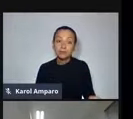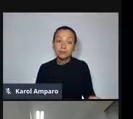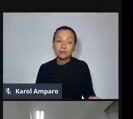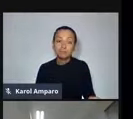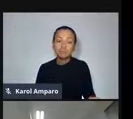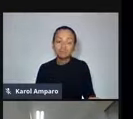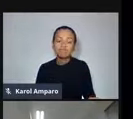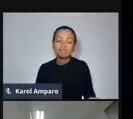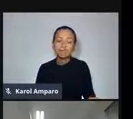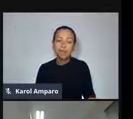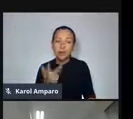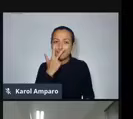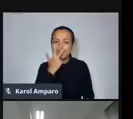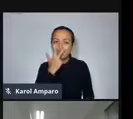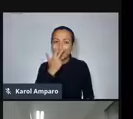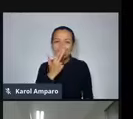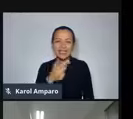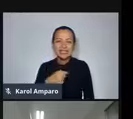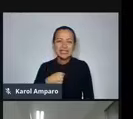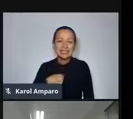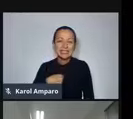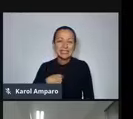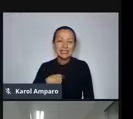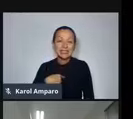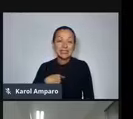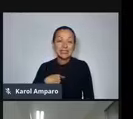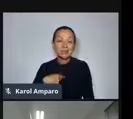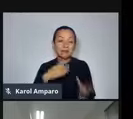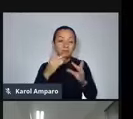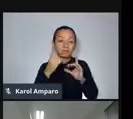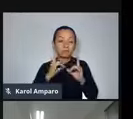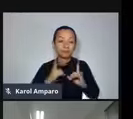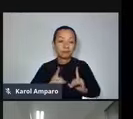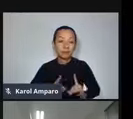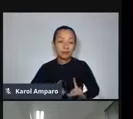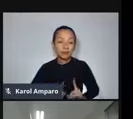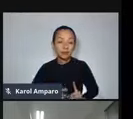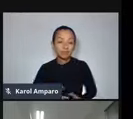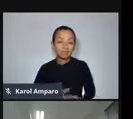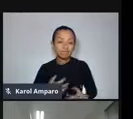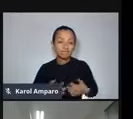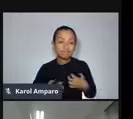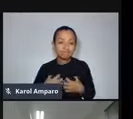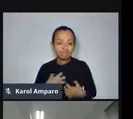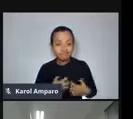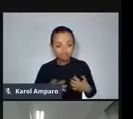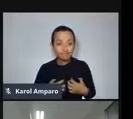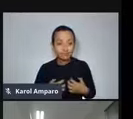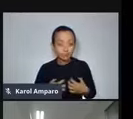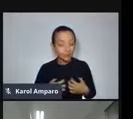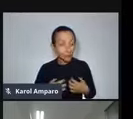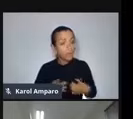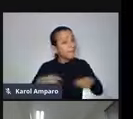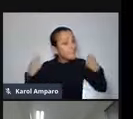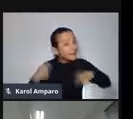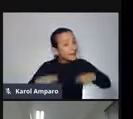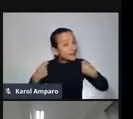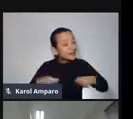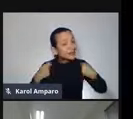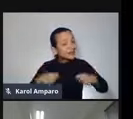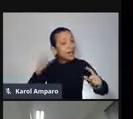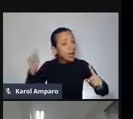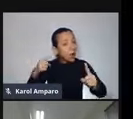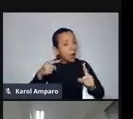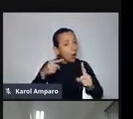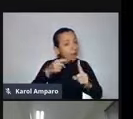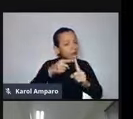me põe lá para baixo. A minha determinação, a nossa determinação sai lá de dentro, do âmago